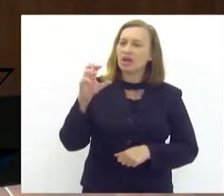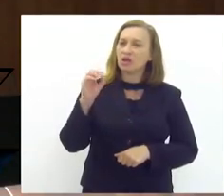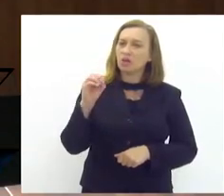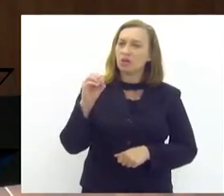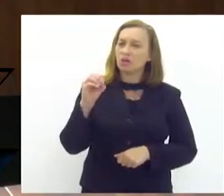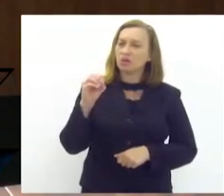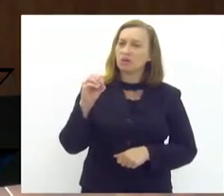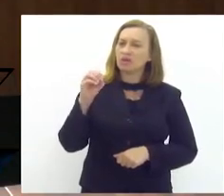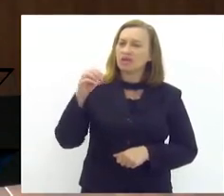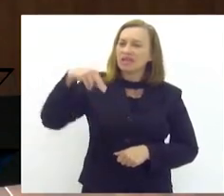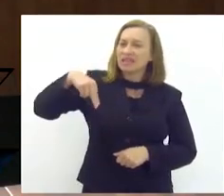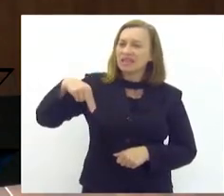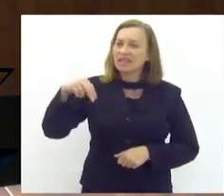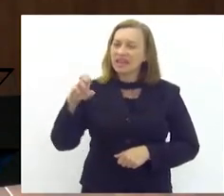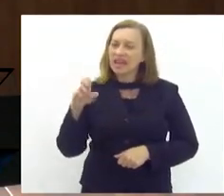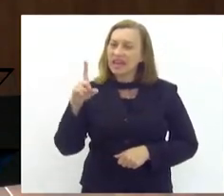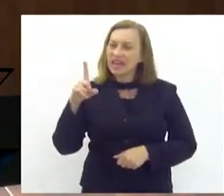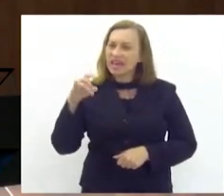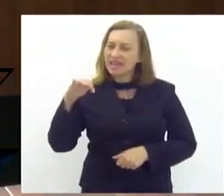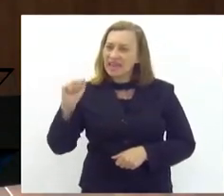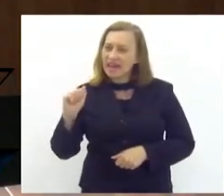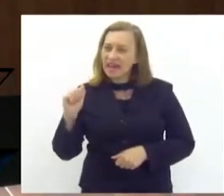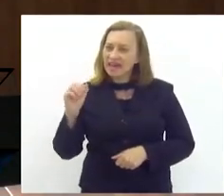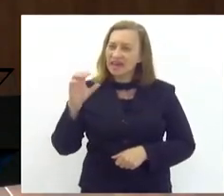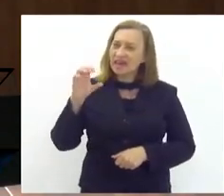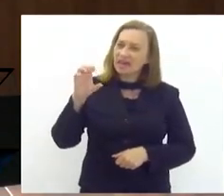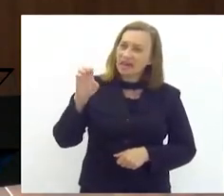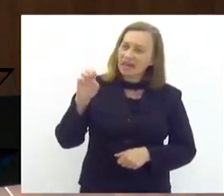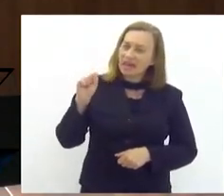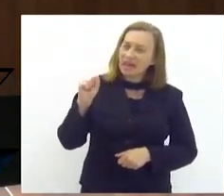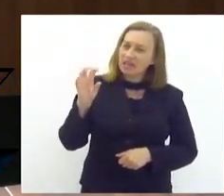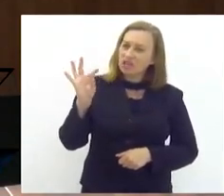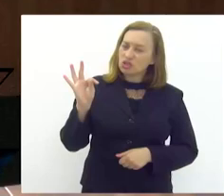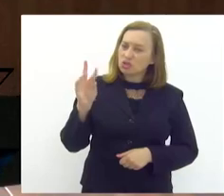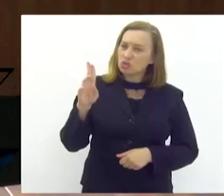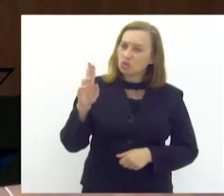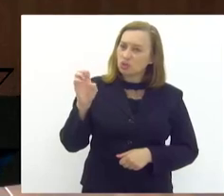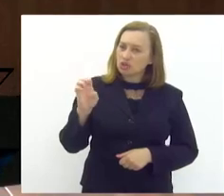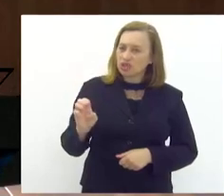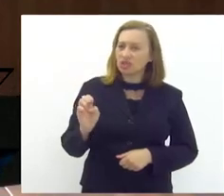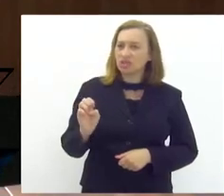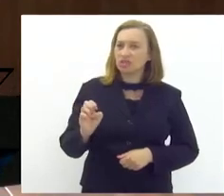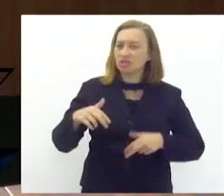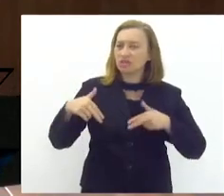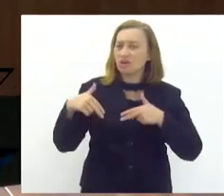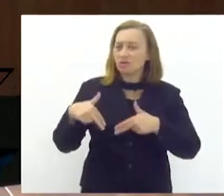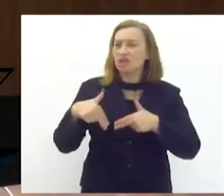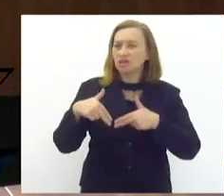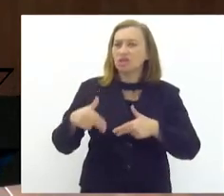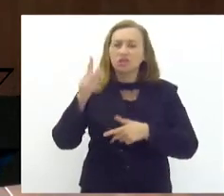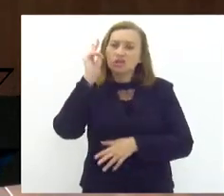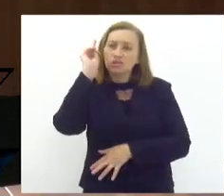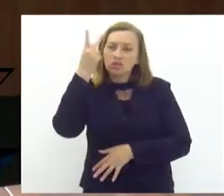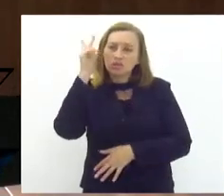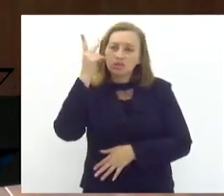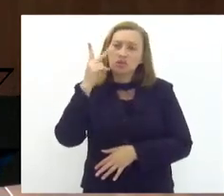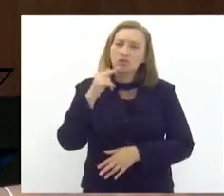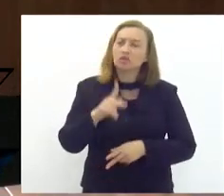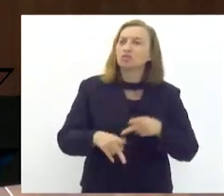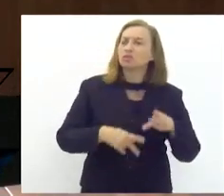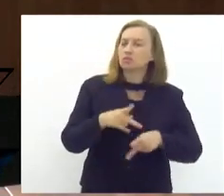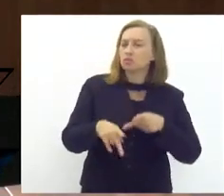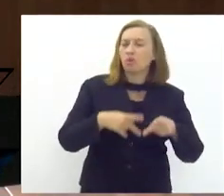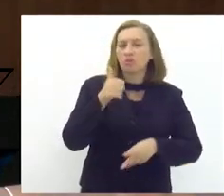estuda-te que foi uma até a tróloga escritora uma militante histórica das causas populares